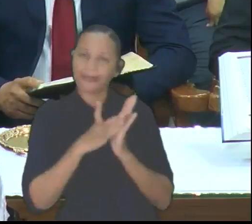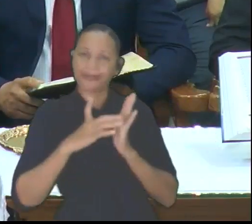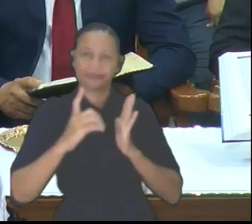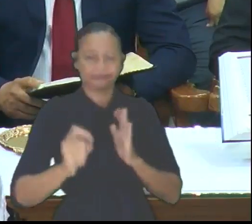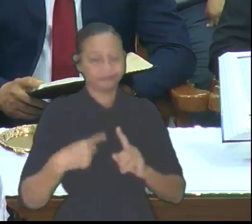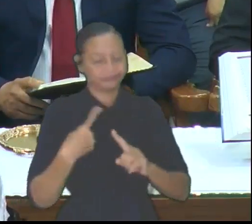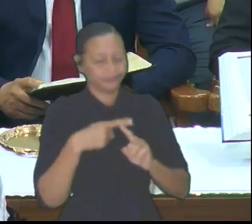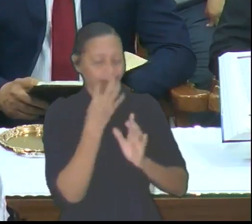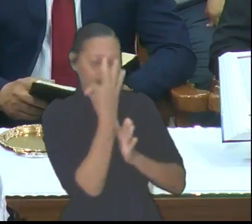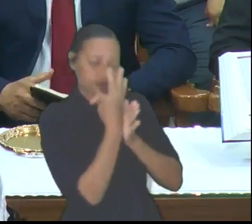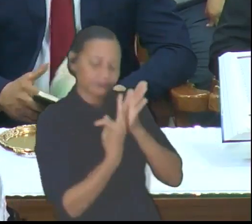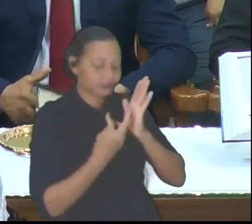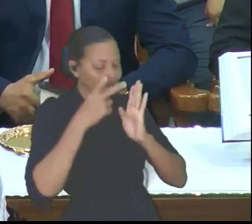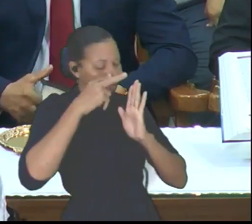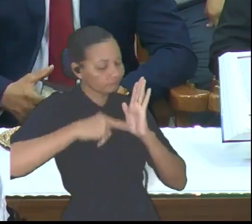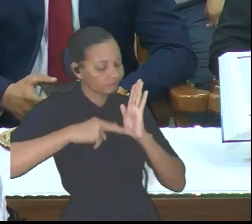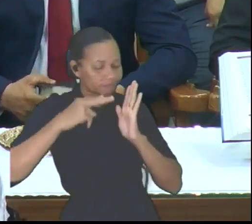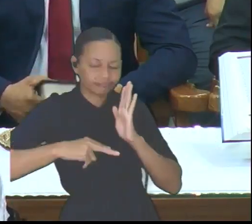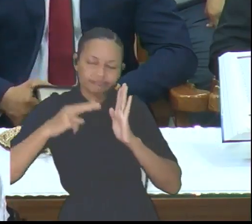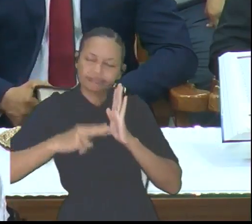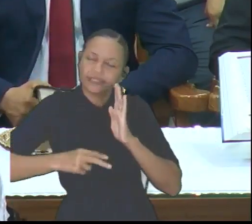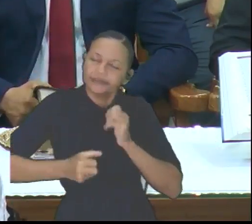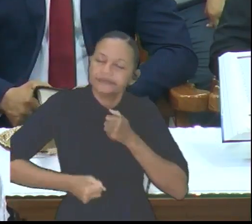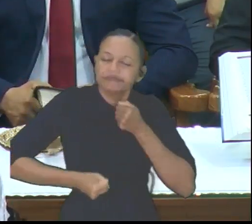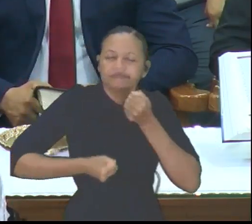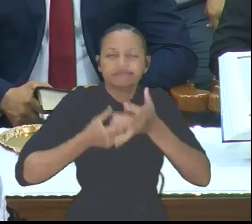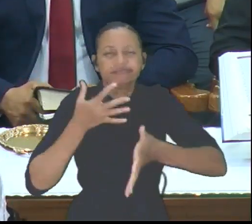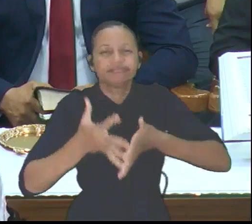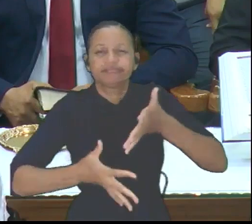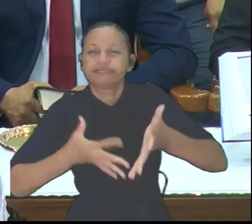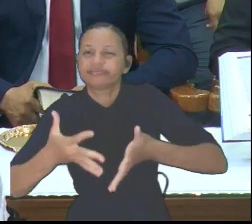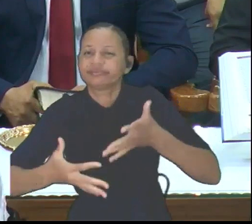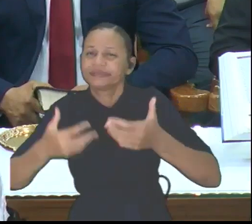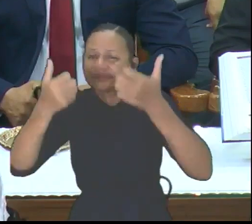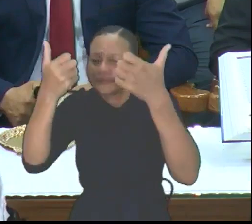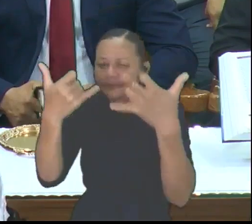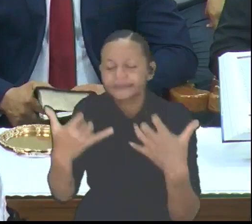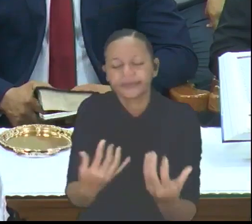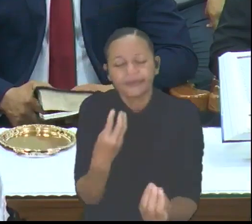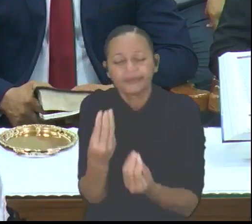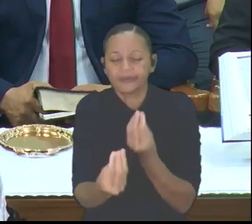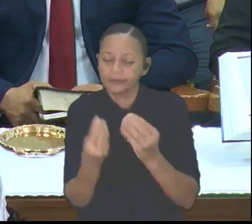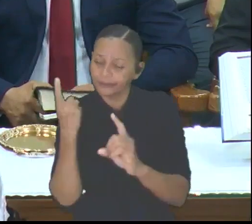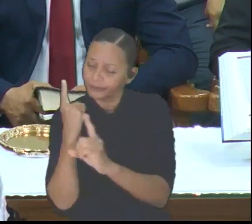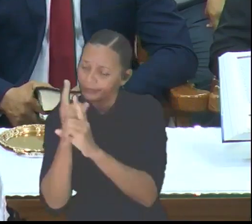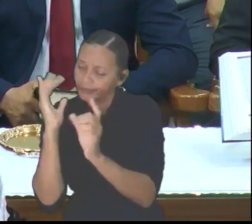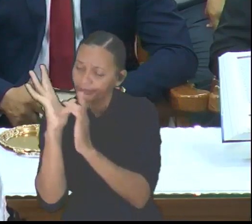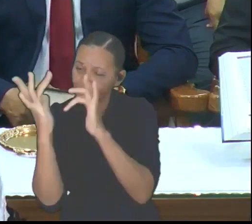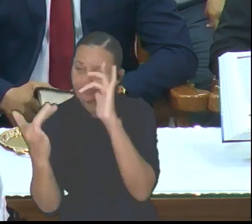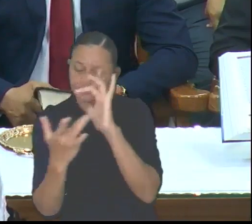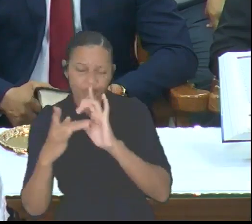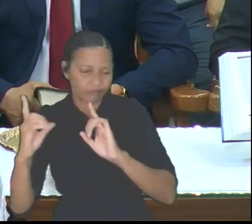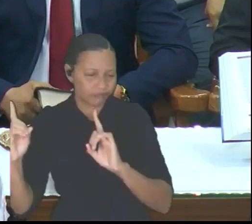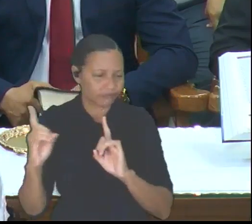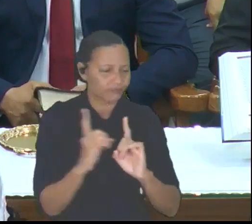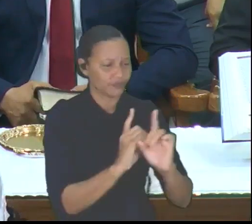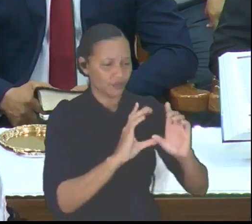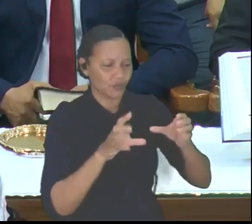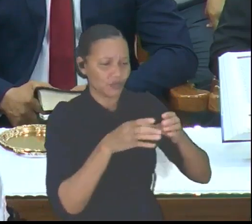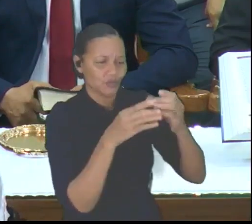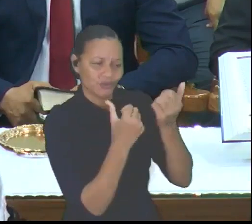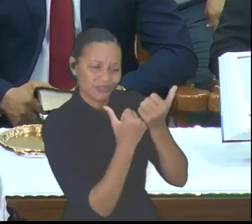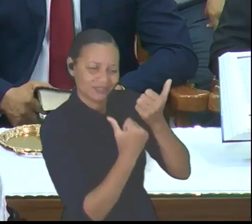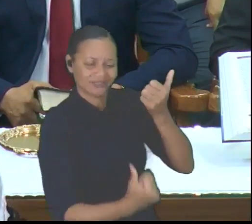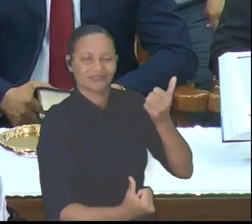o texto que nós lemos relata o encontro de Jesus com o colégio apostólico, se assim